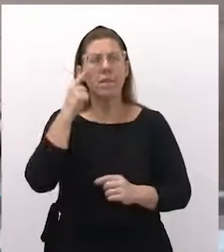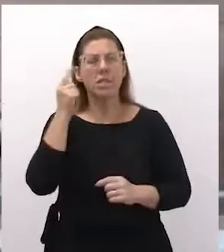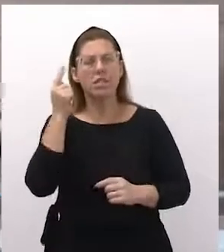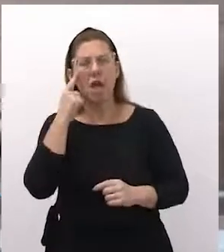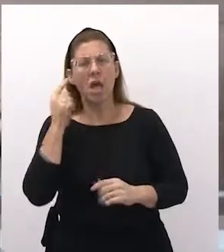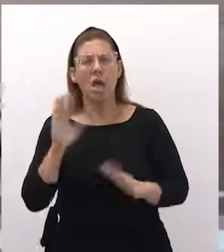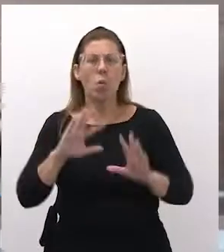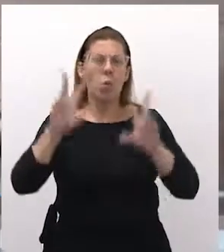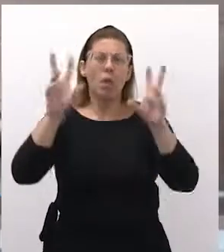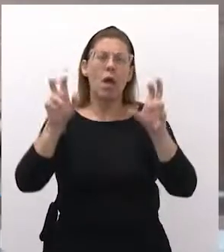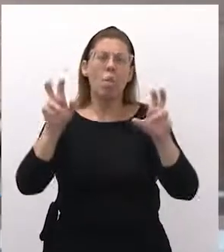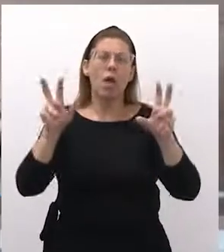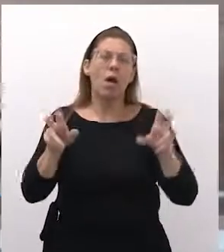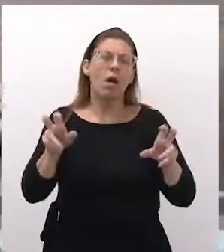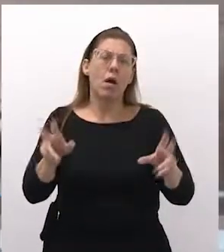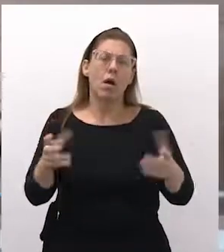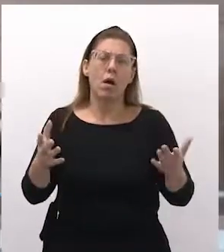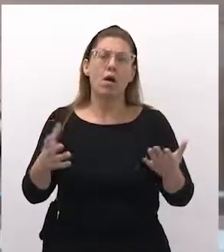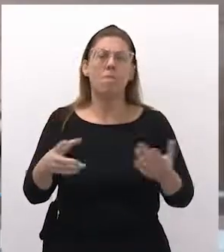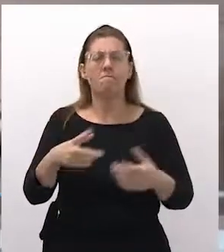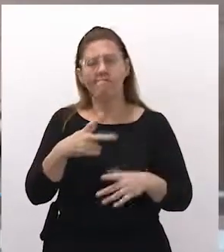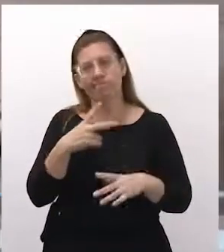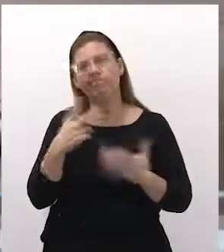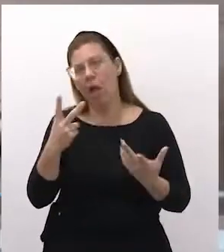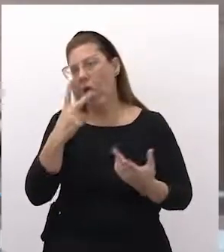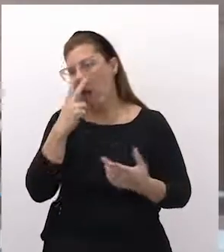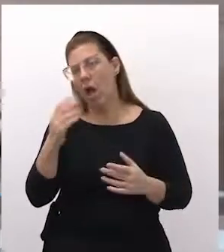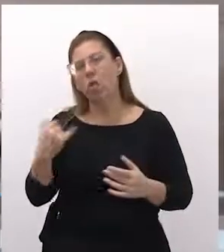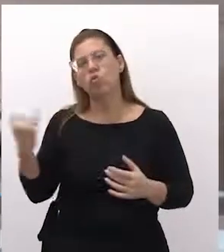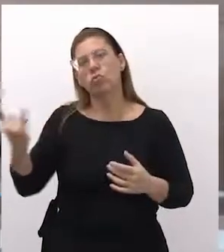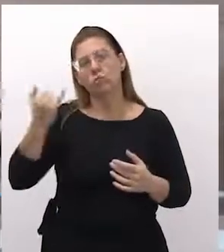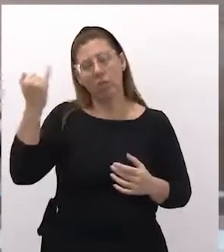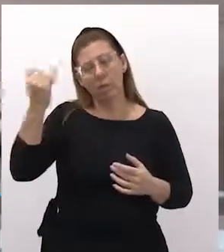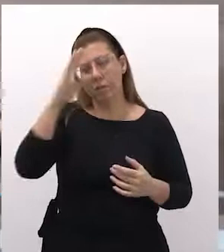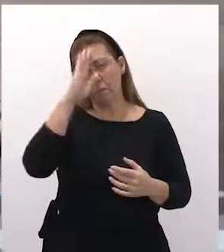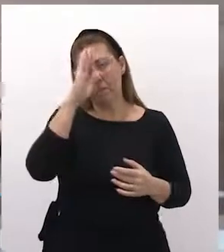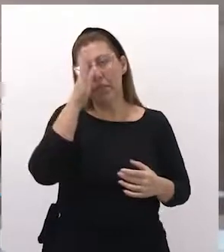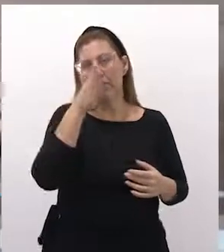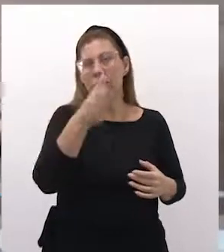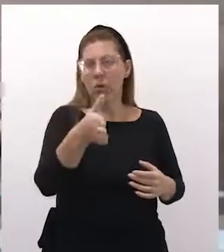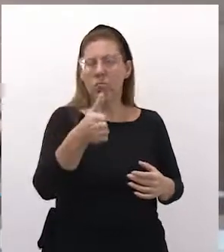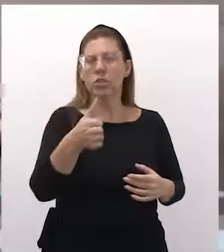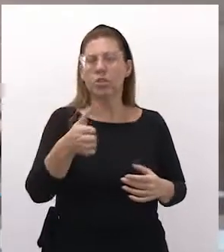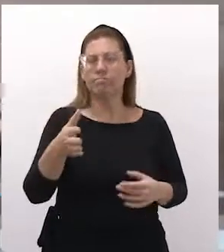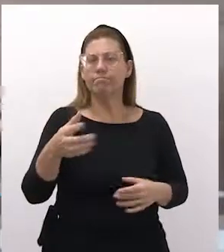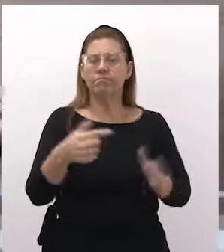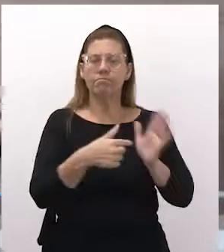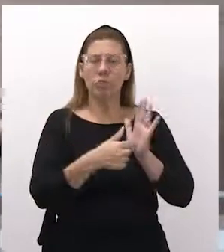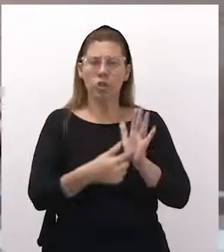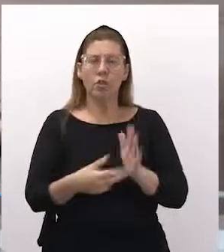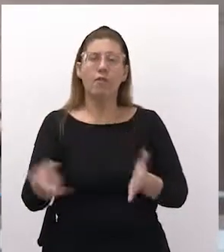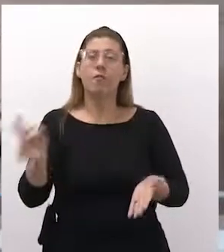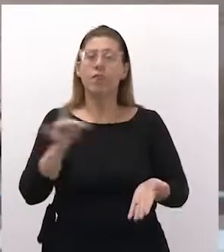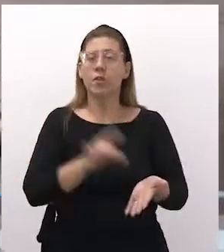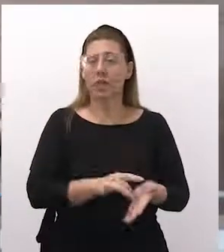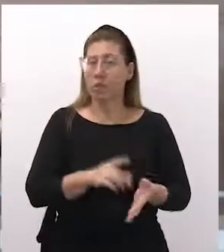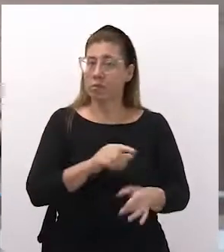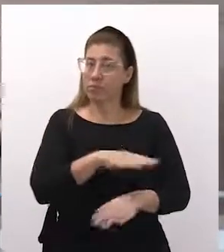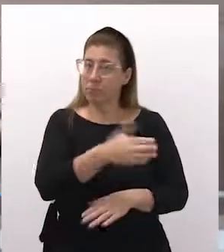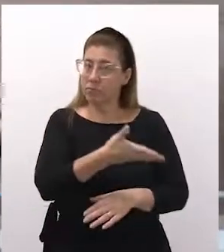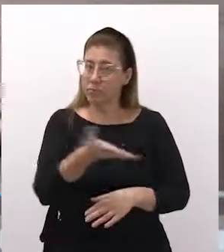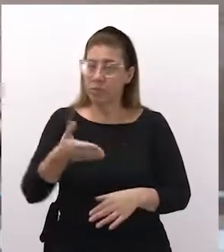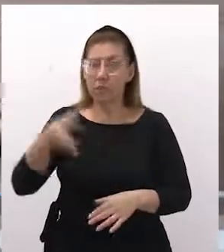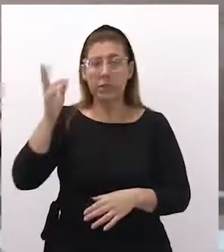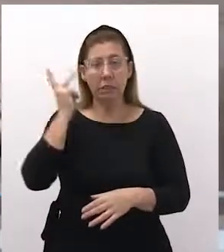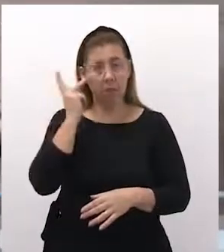selecionar alguns temas que me parecem um pouco importantes, principalmente pensando nessa realidade de vocês de São Paulo.